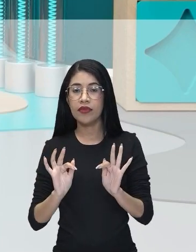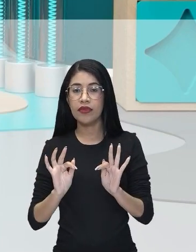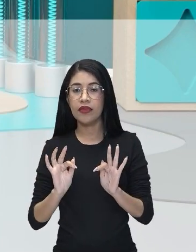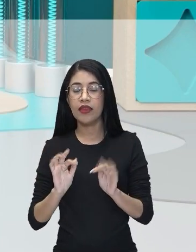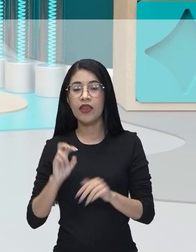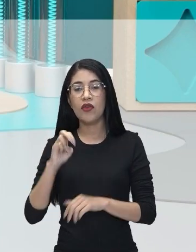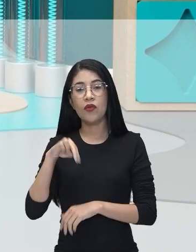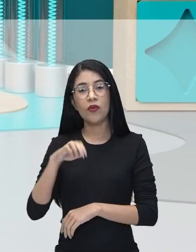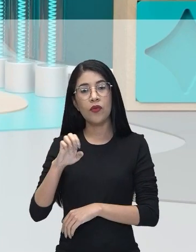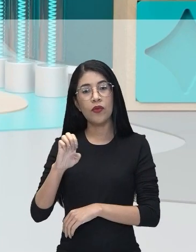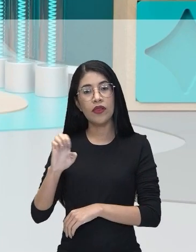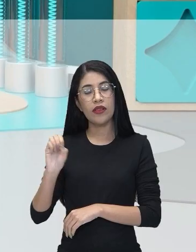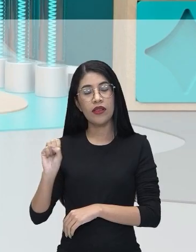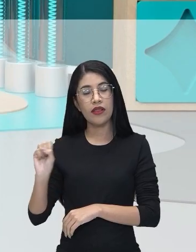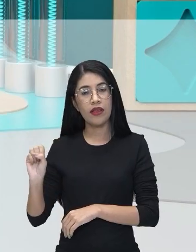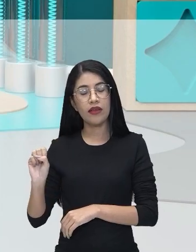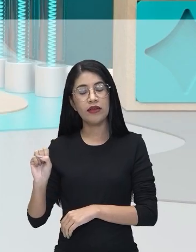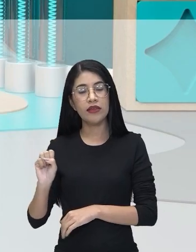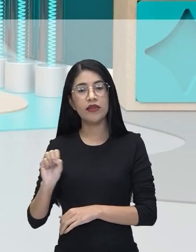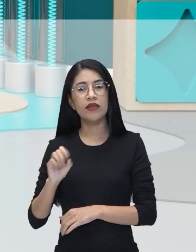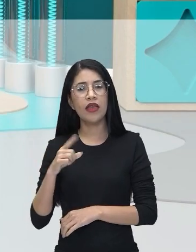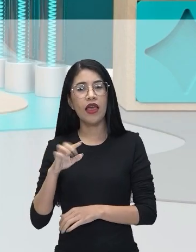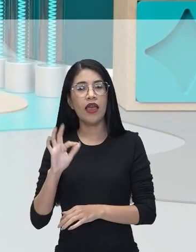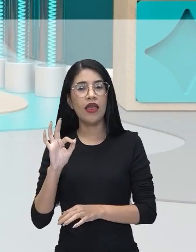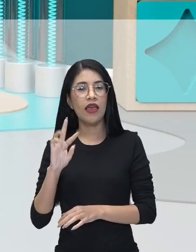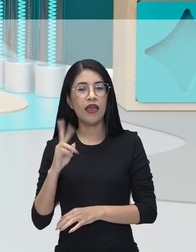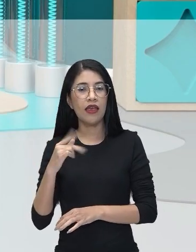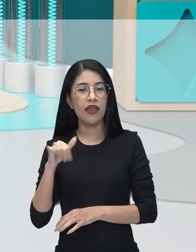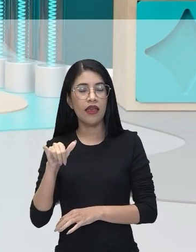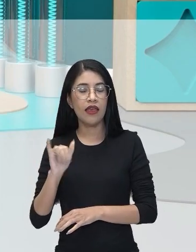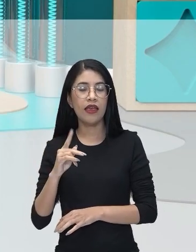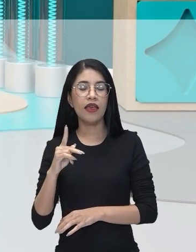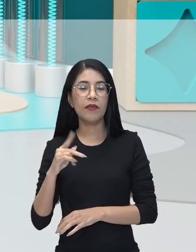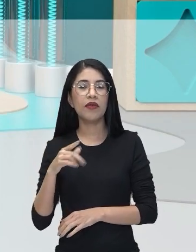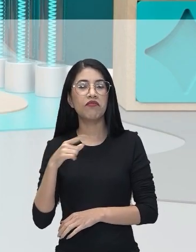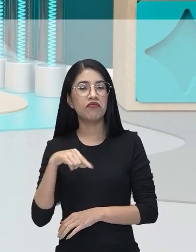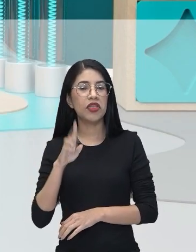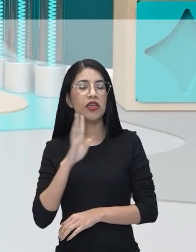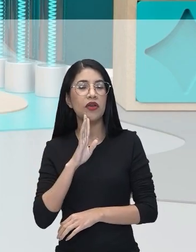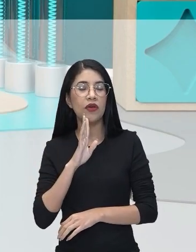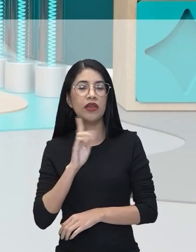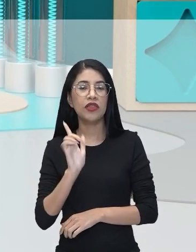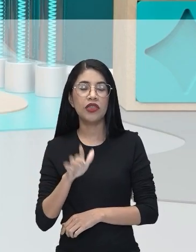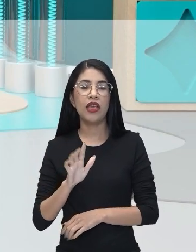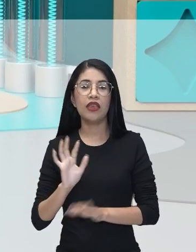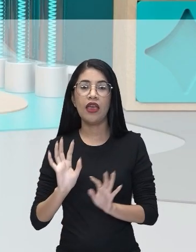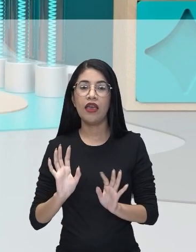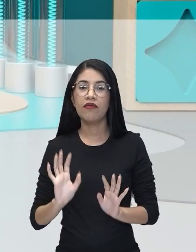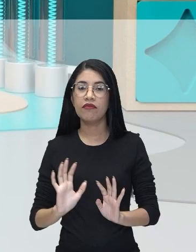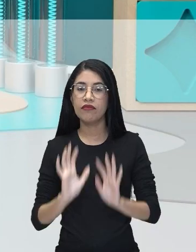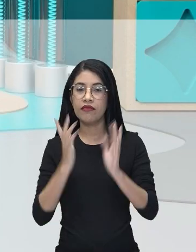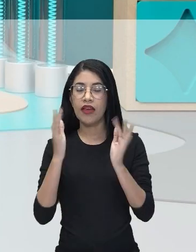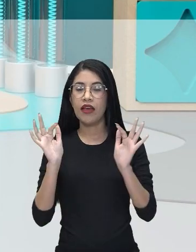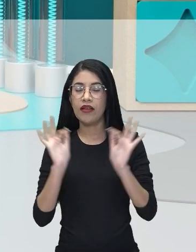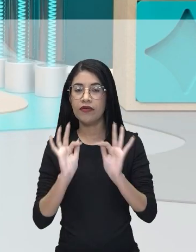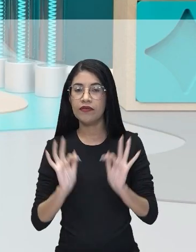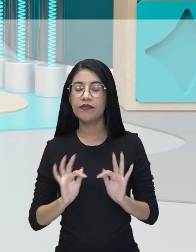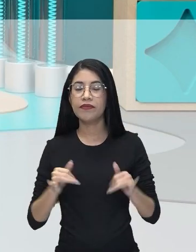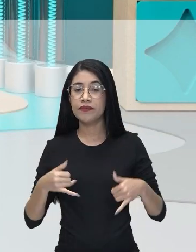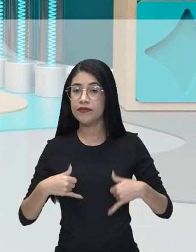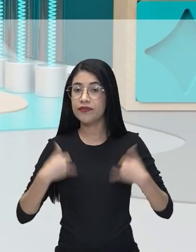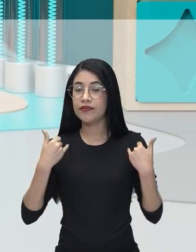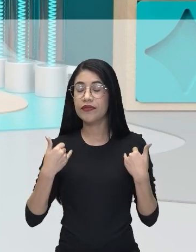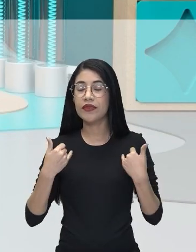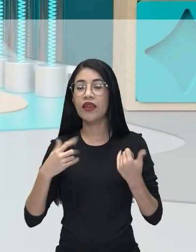O happy vocês já sabem aí, conhecem, do happy birthday, happy day, um dia feliz, feliz aniversário, ele significa